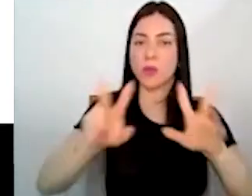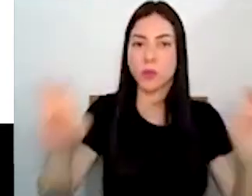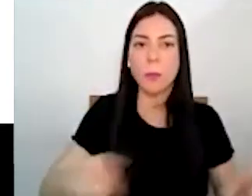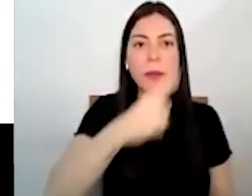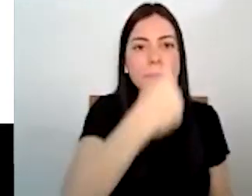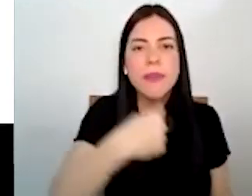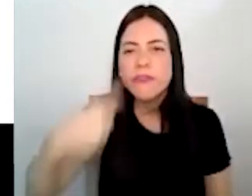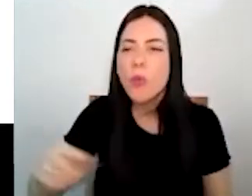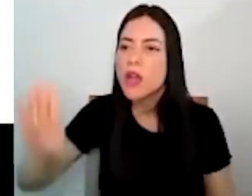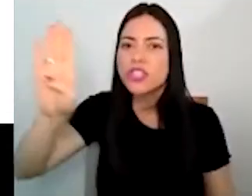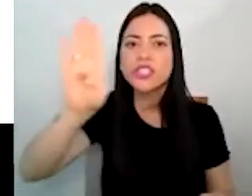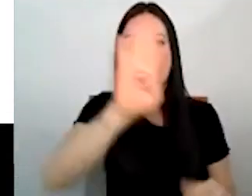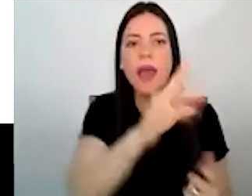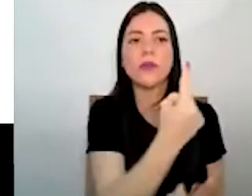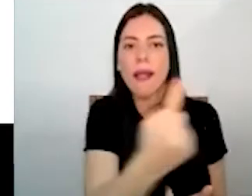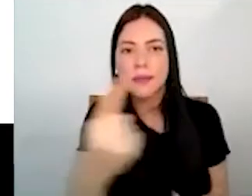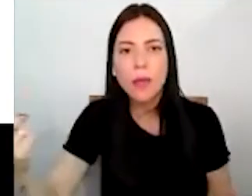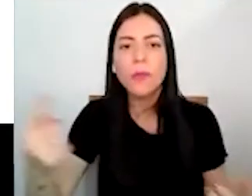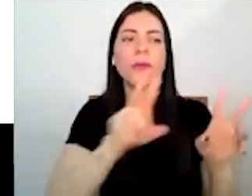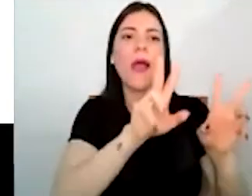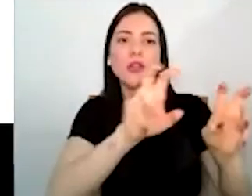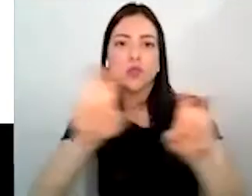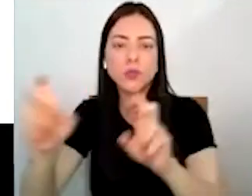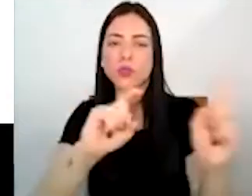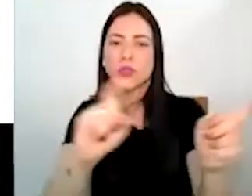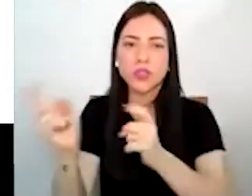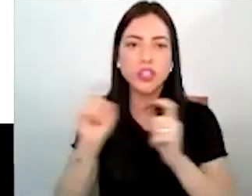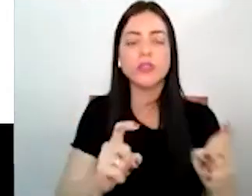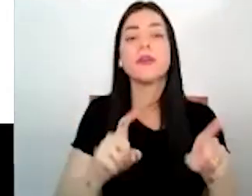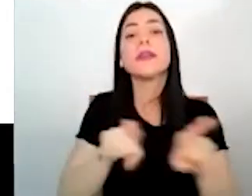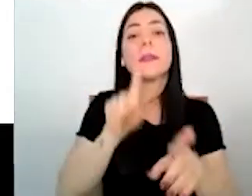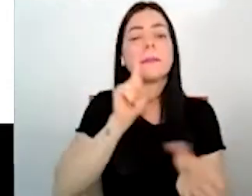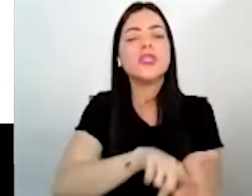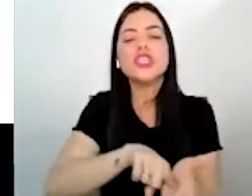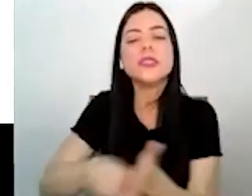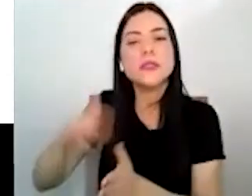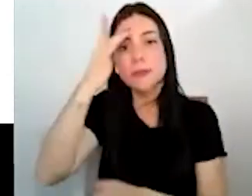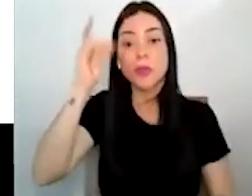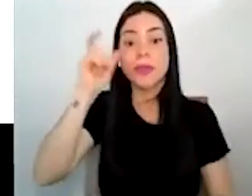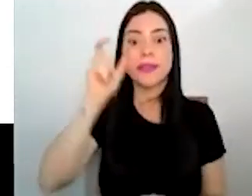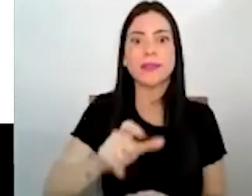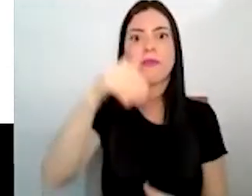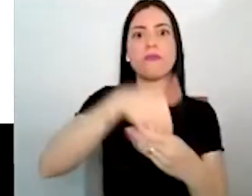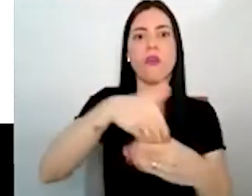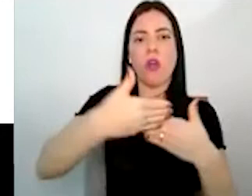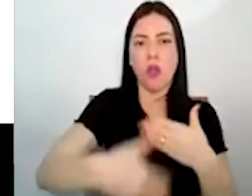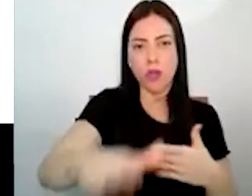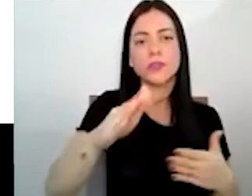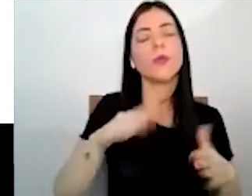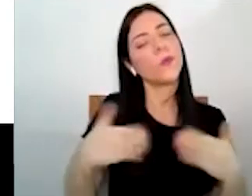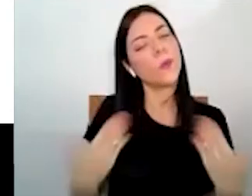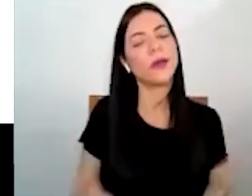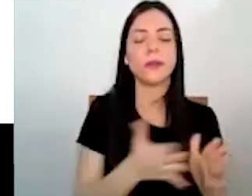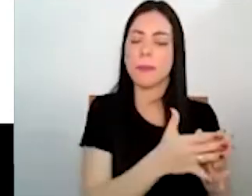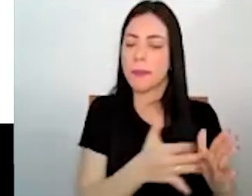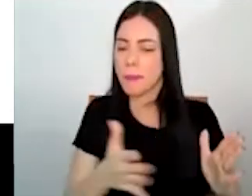que estavam sendo discutidos, olhar para cada uma das pesquisas de intenção de voto que iam acontecendo à medida que essa eleição ia